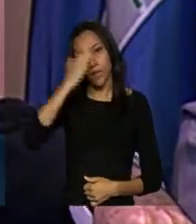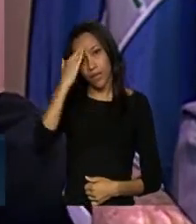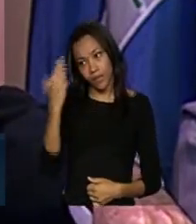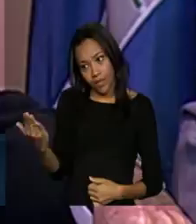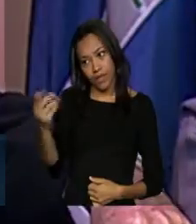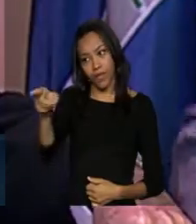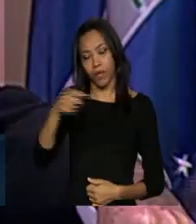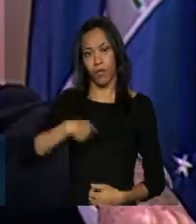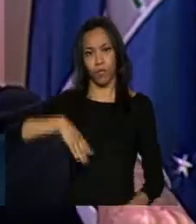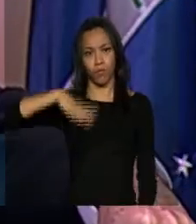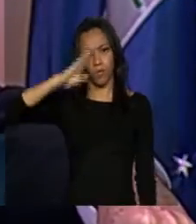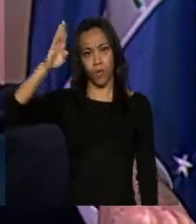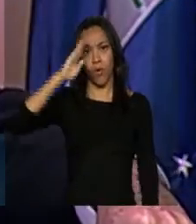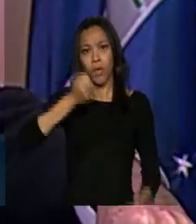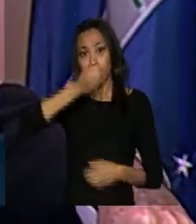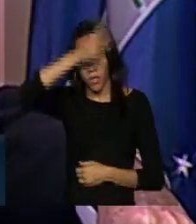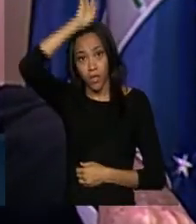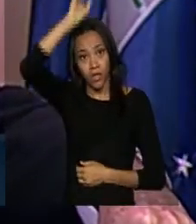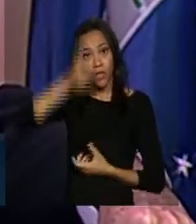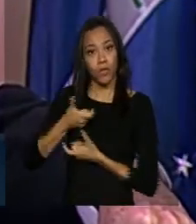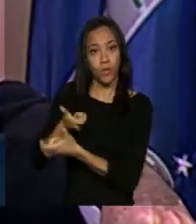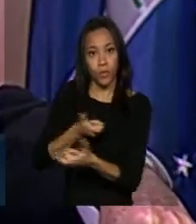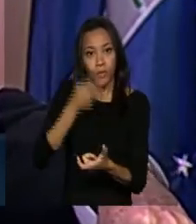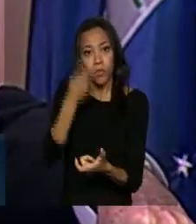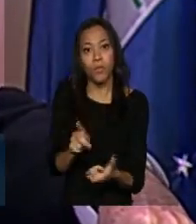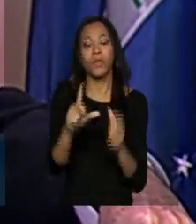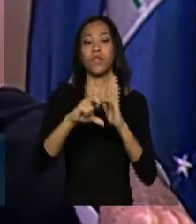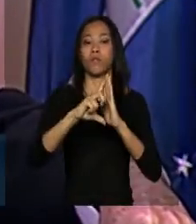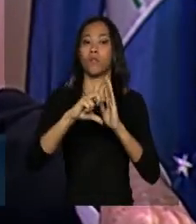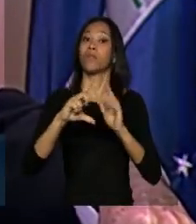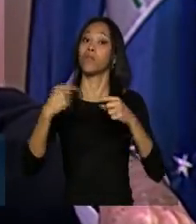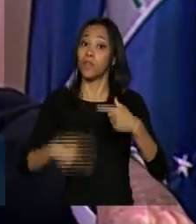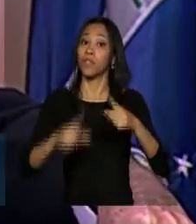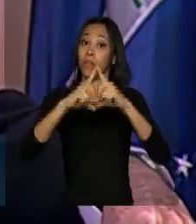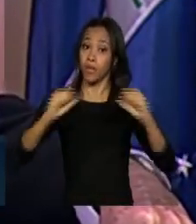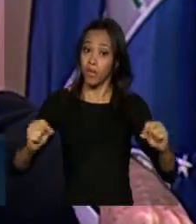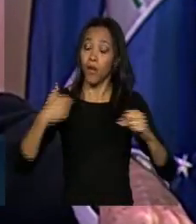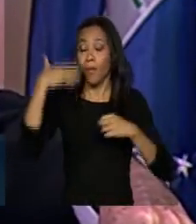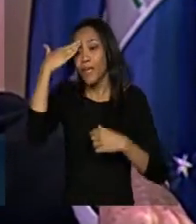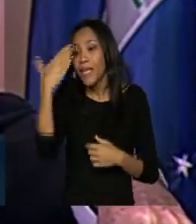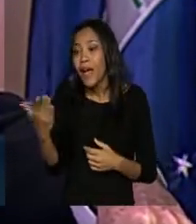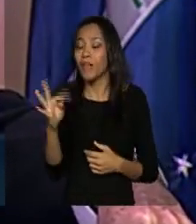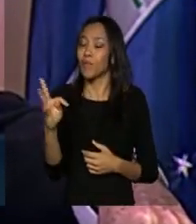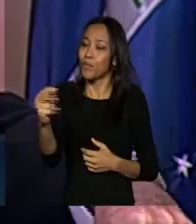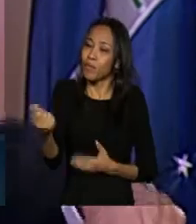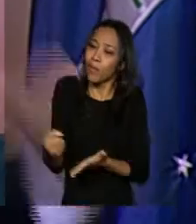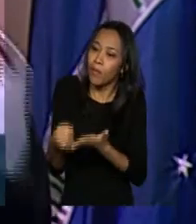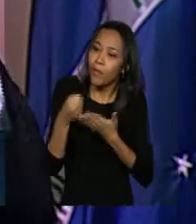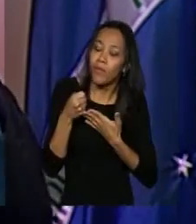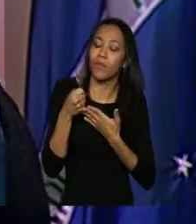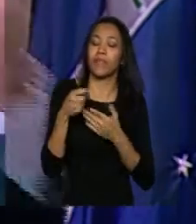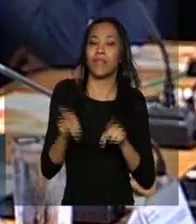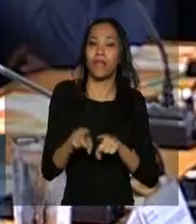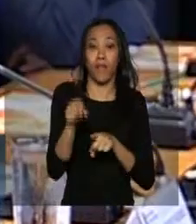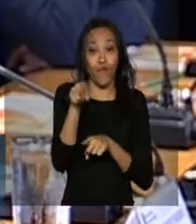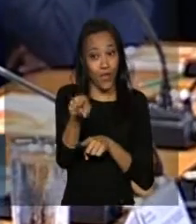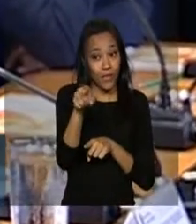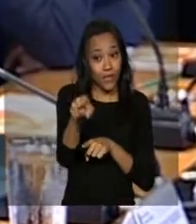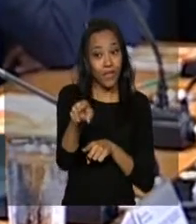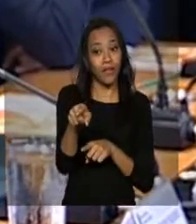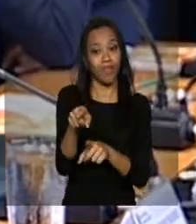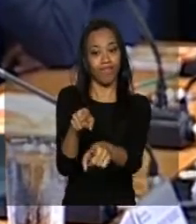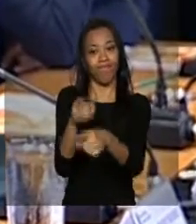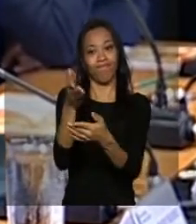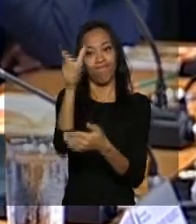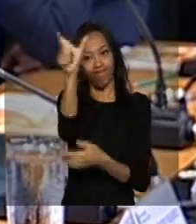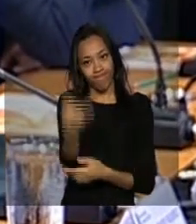Comandante do Corpo de Bombeiros do Distrito Federal, muito obrigado por tudo. E os meus sinceros agradecimentos, Miriam, você que está aí escorando a